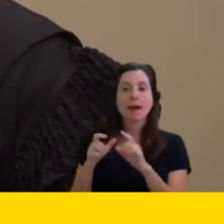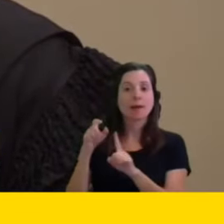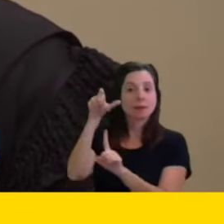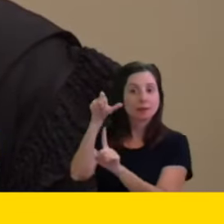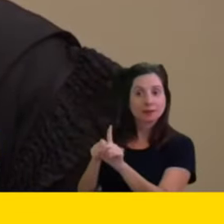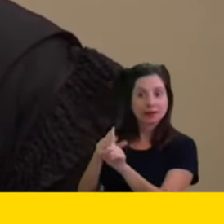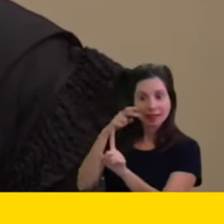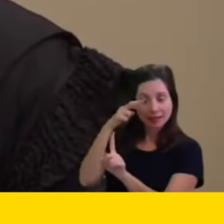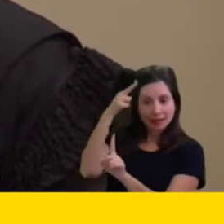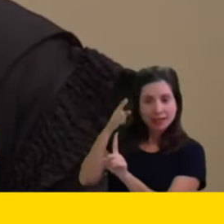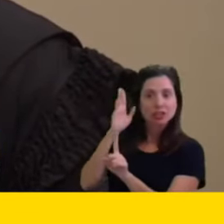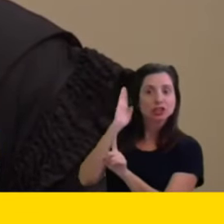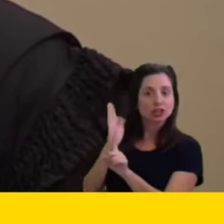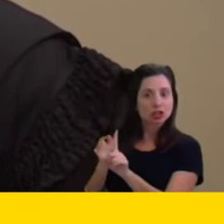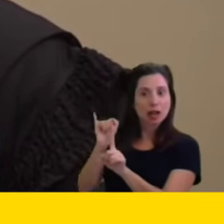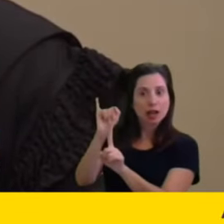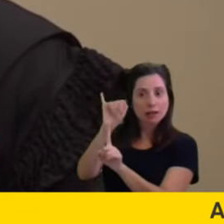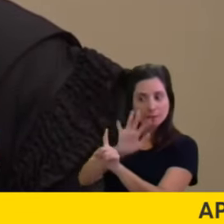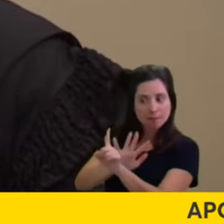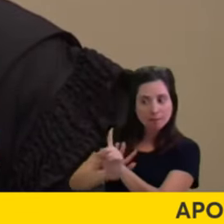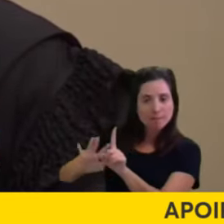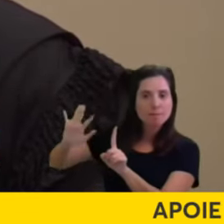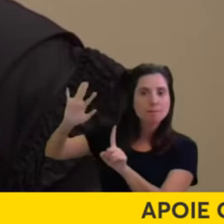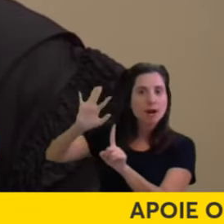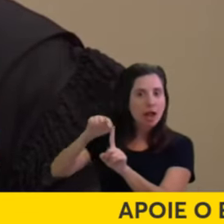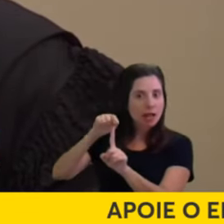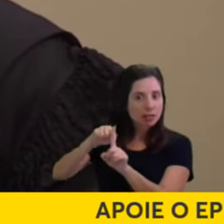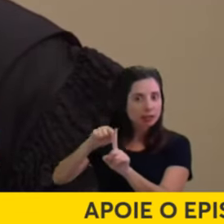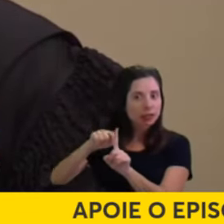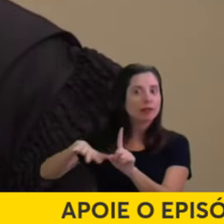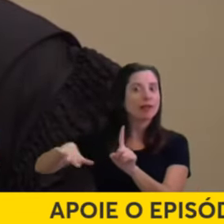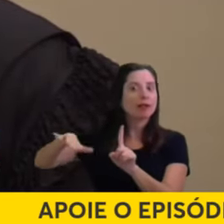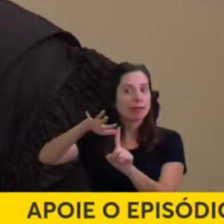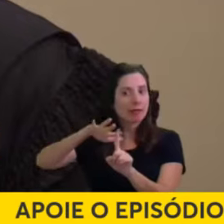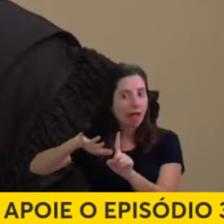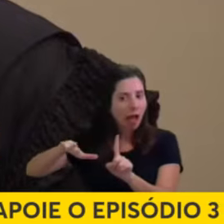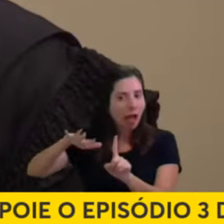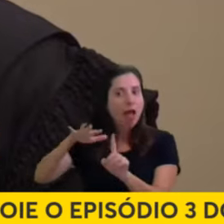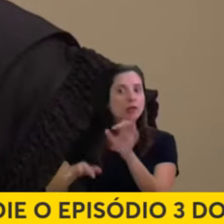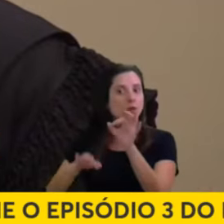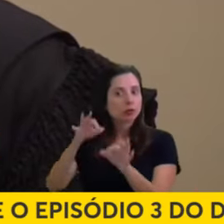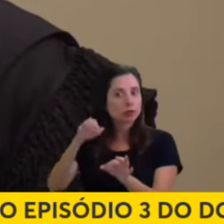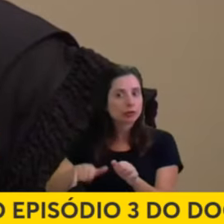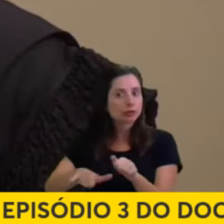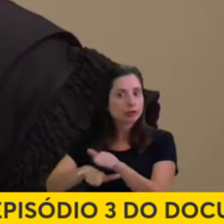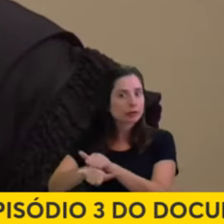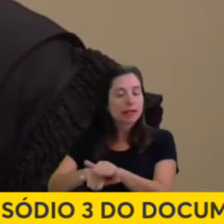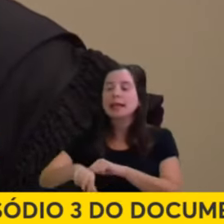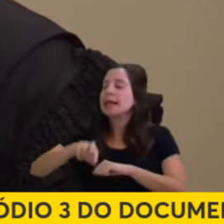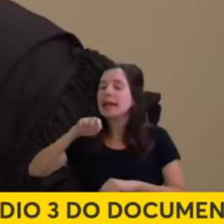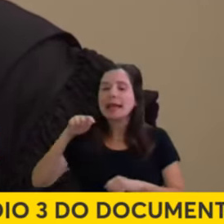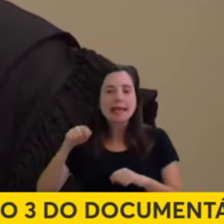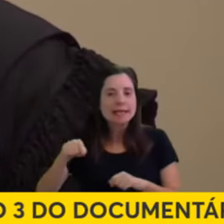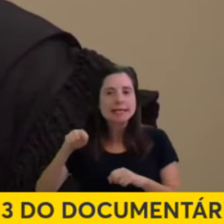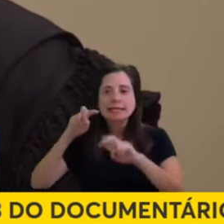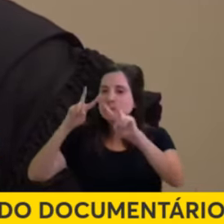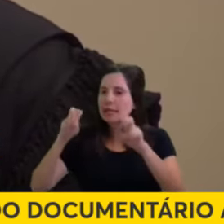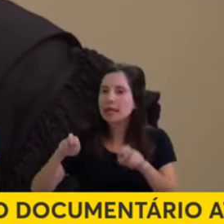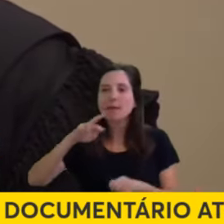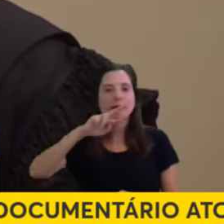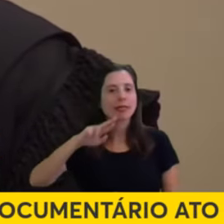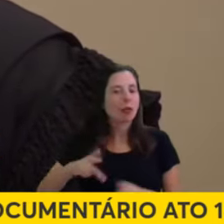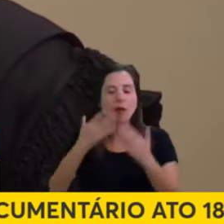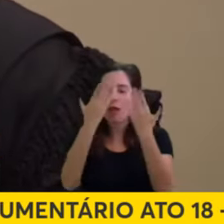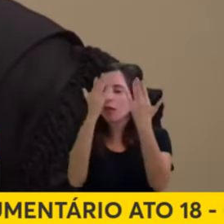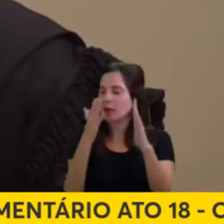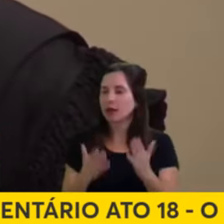Ampla exposição mediática pela sua atuação na operação lavo jato que repito não se está em julgamento aqui nem seus acertos nem